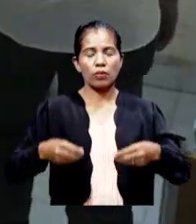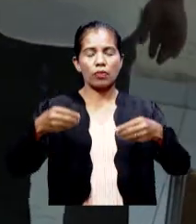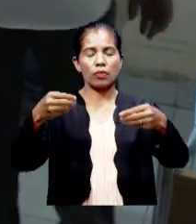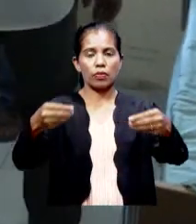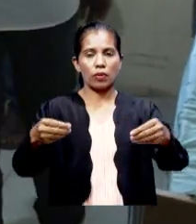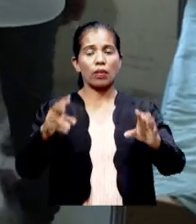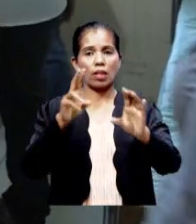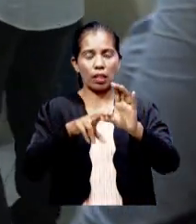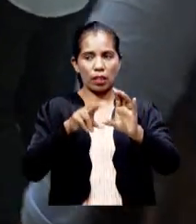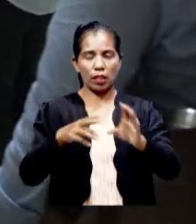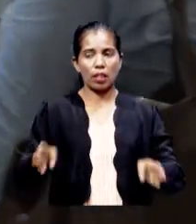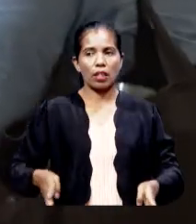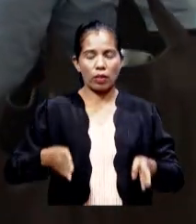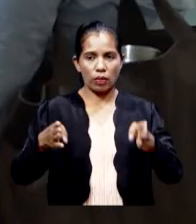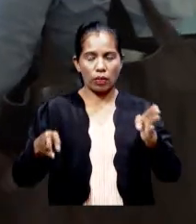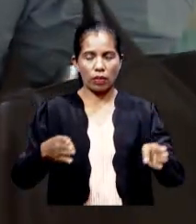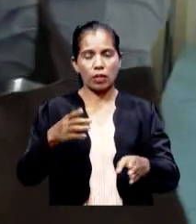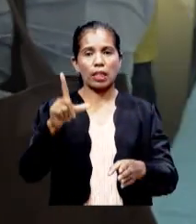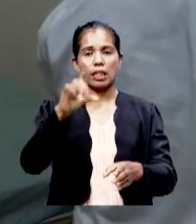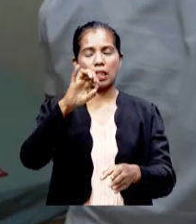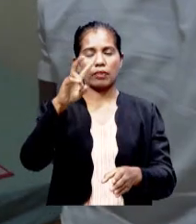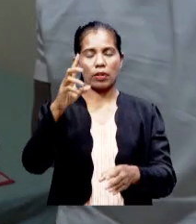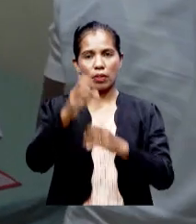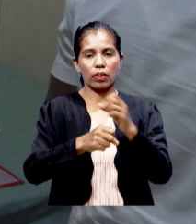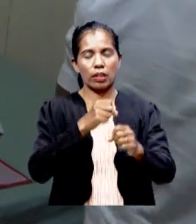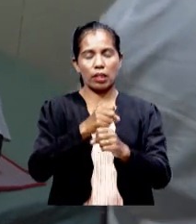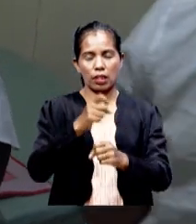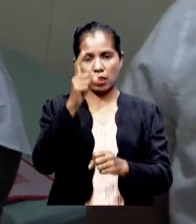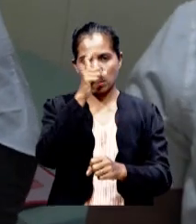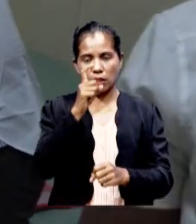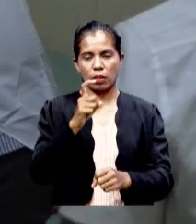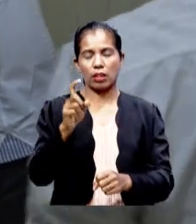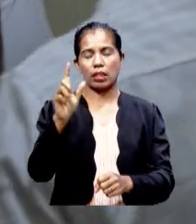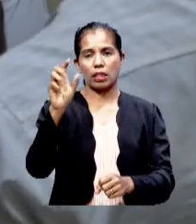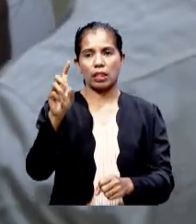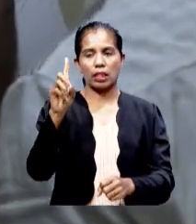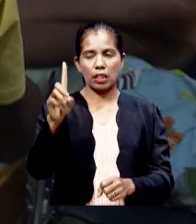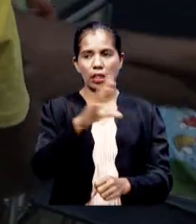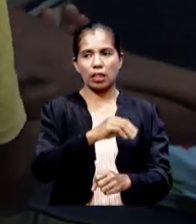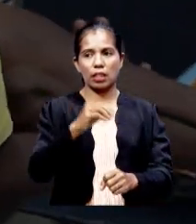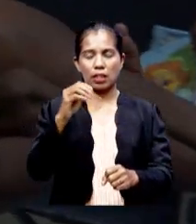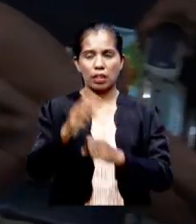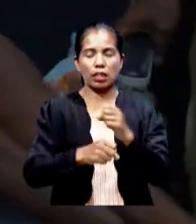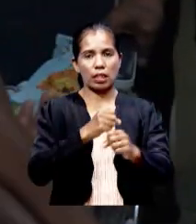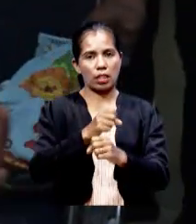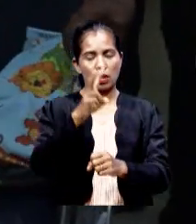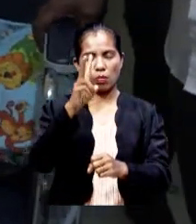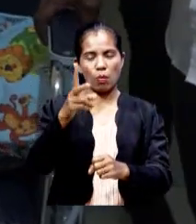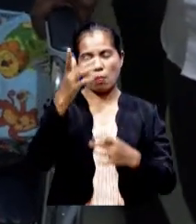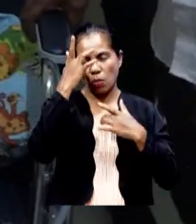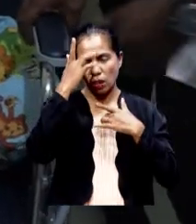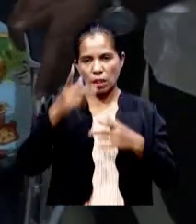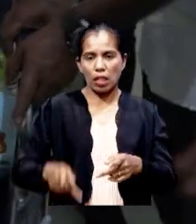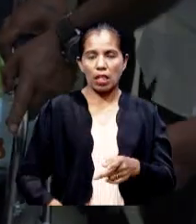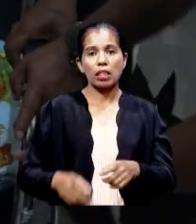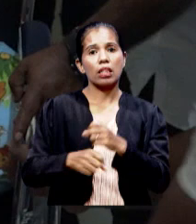roda, Bolívia dos Santos, Rotina Sanul Recinida, Nebe Sofre Moras, Tumor e Ain, durante Tinan Rua. Chefe de Estado